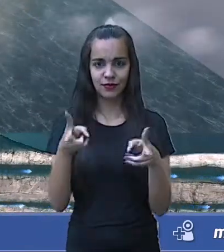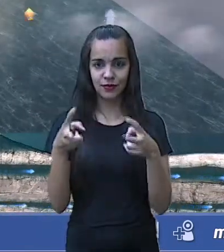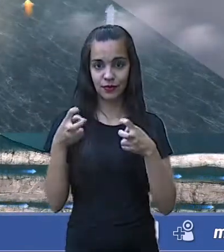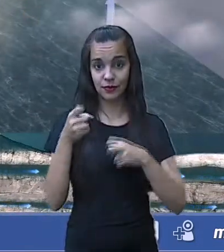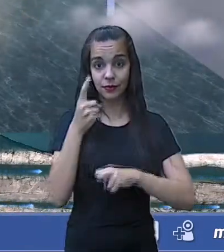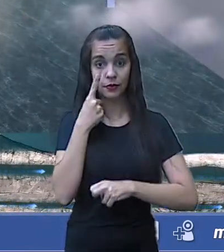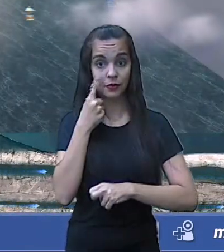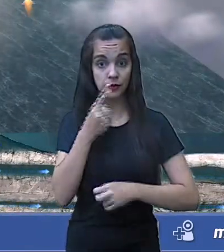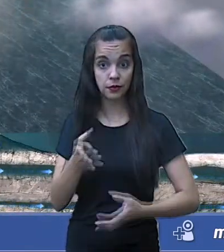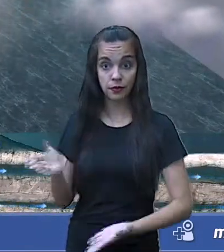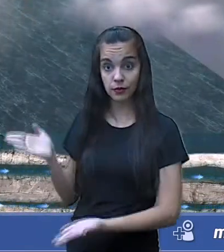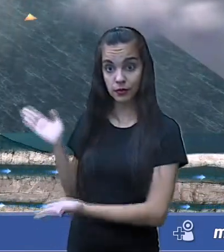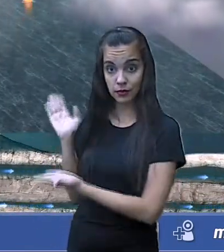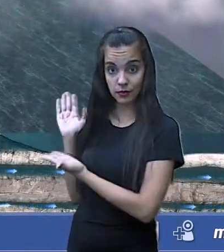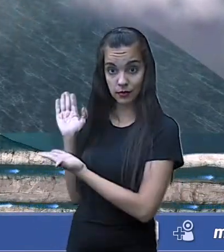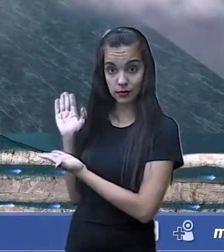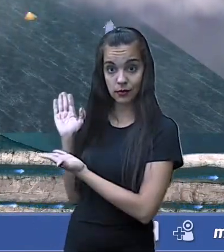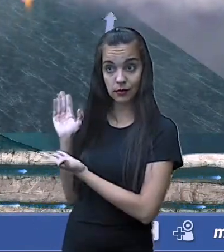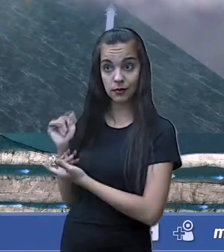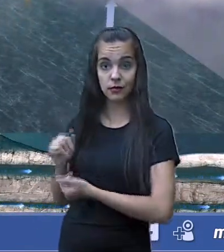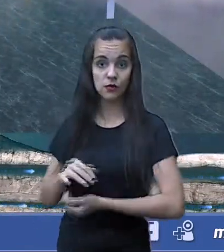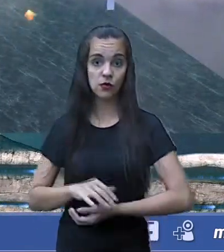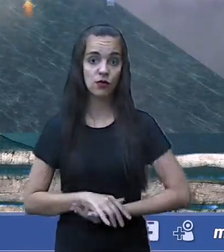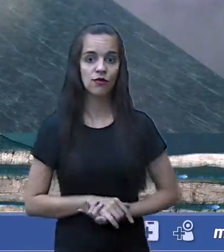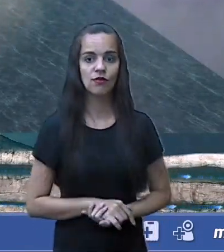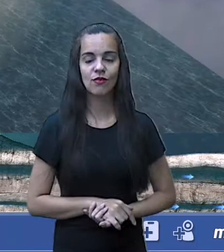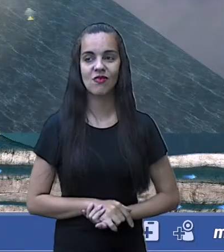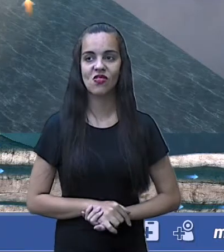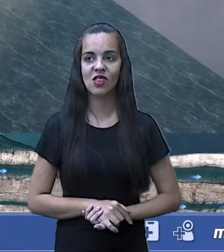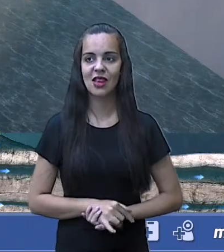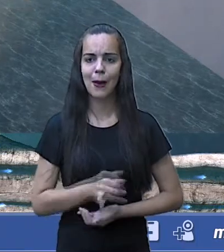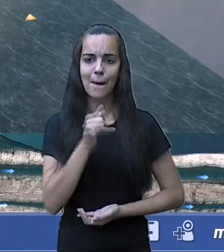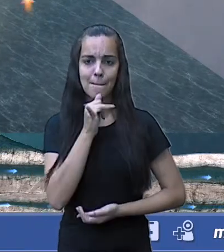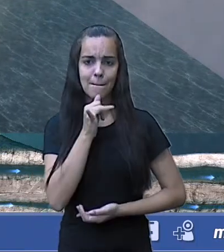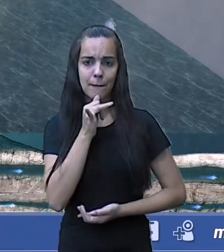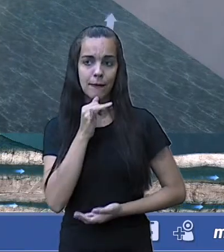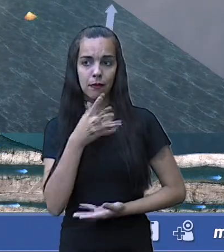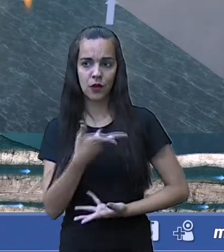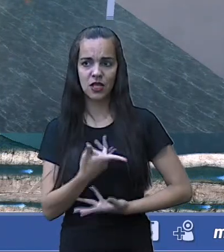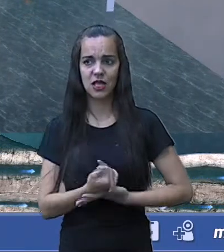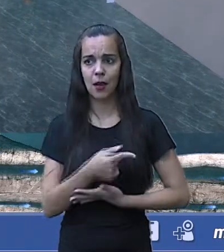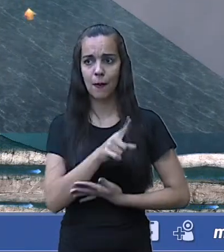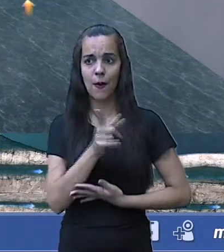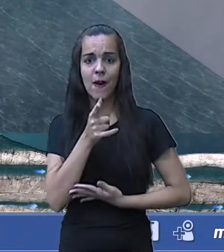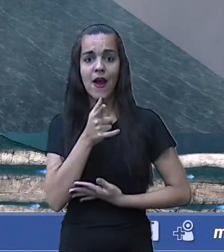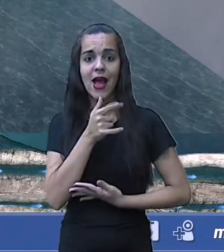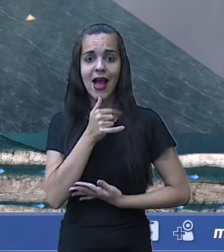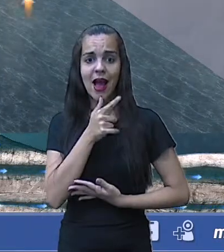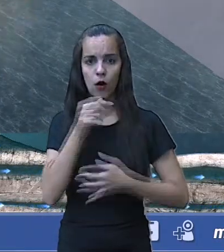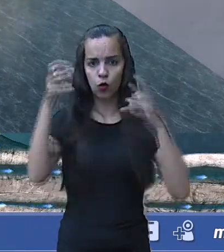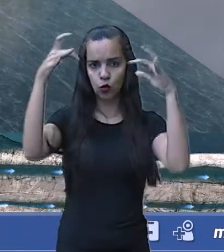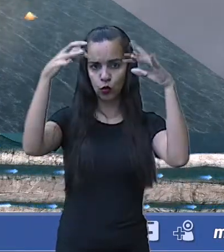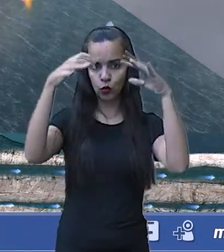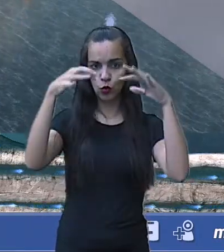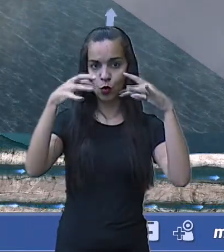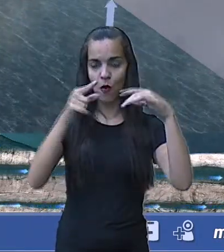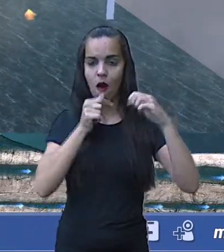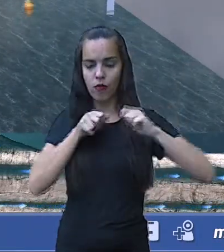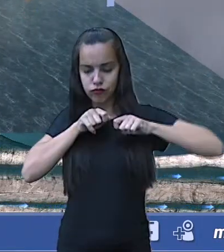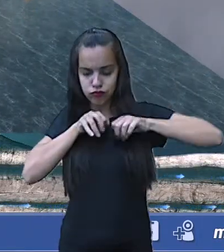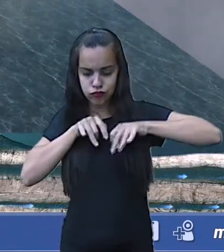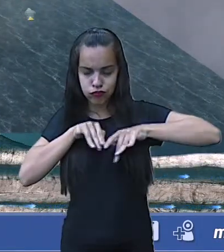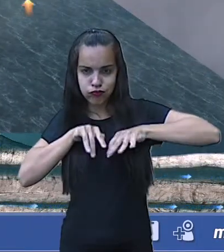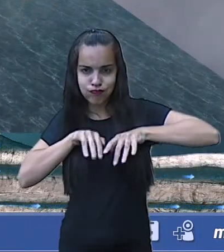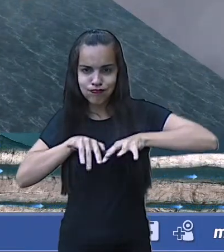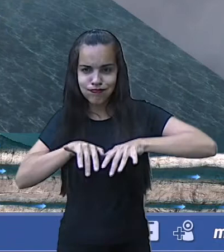gente, nós vamos estar observando o ciclo da água. Olha as águas subterrâneas,